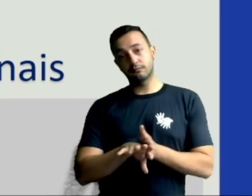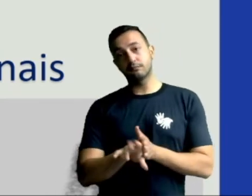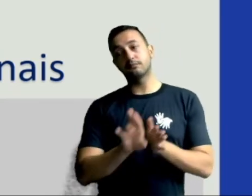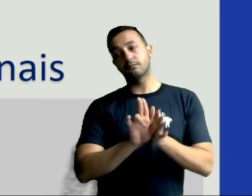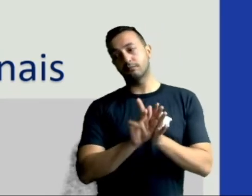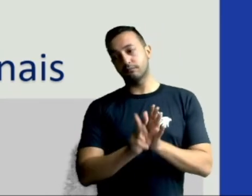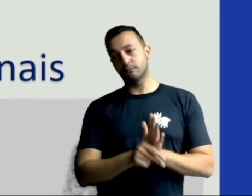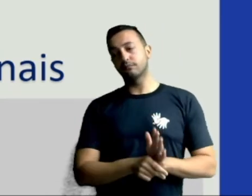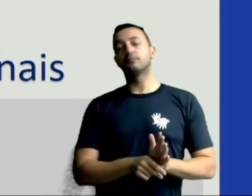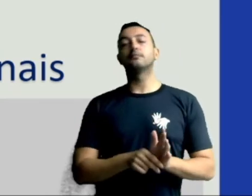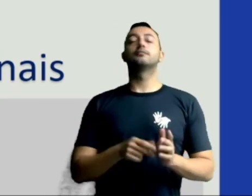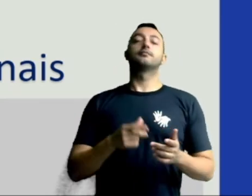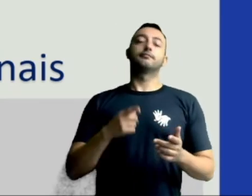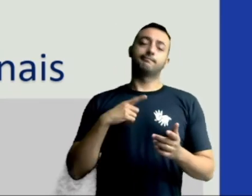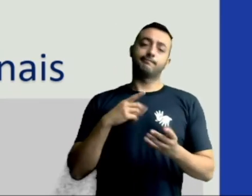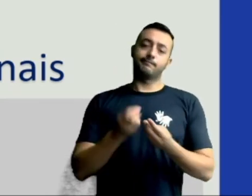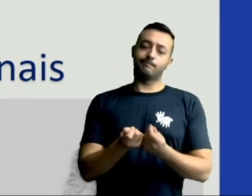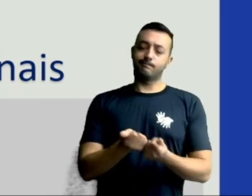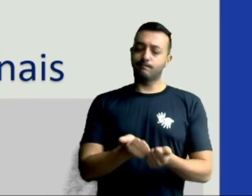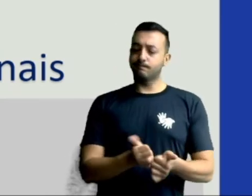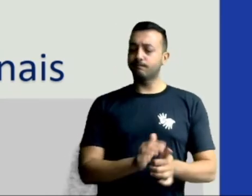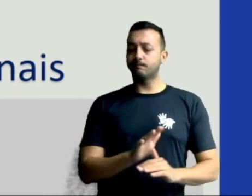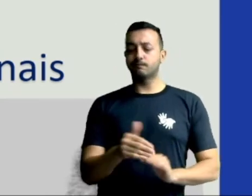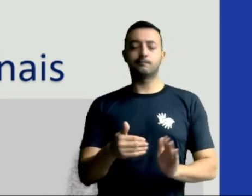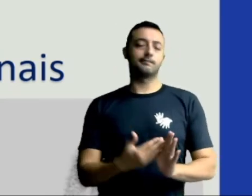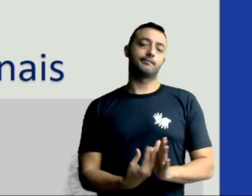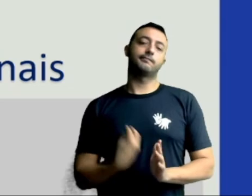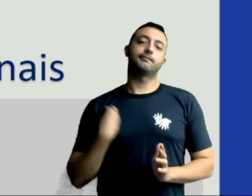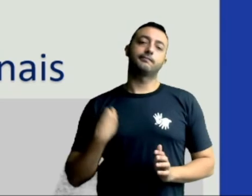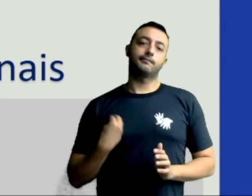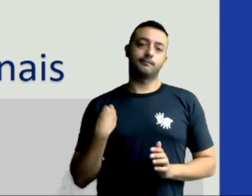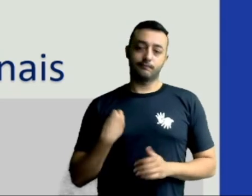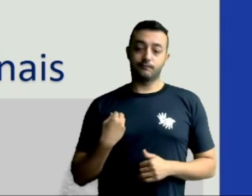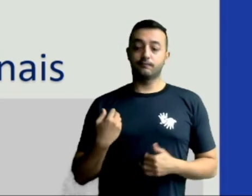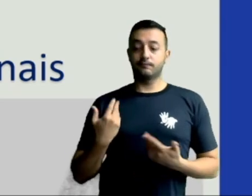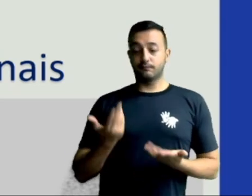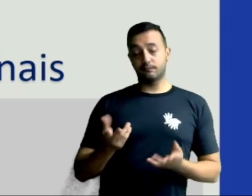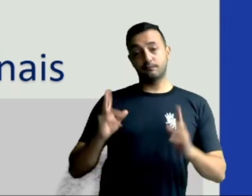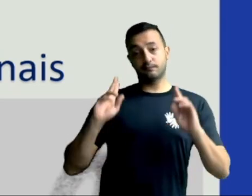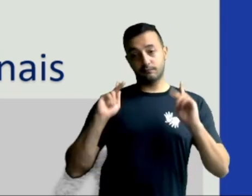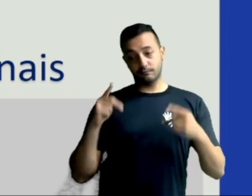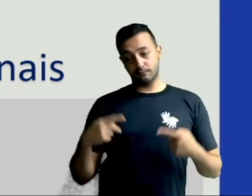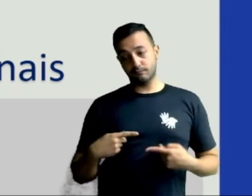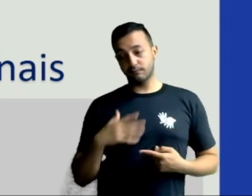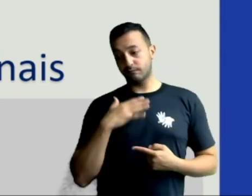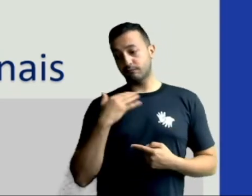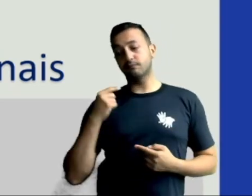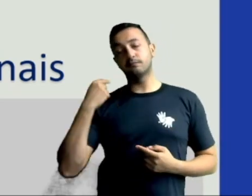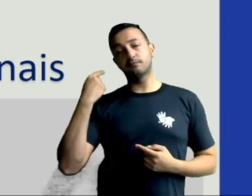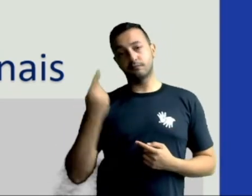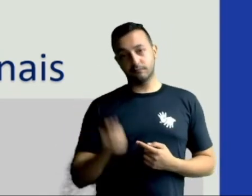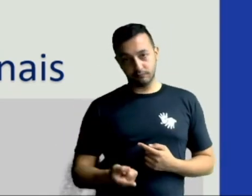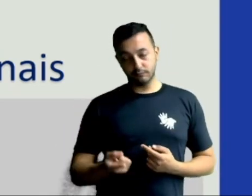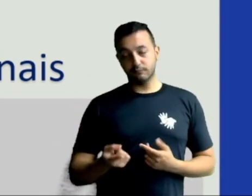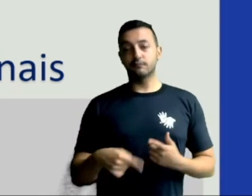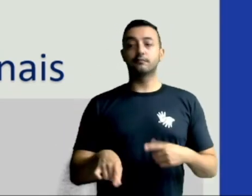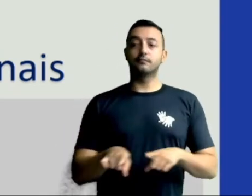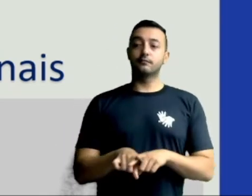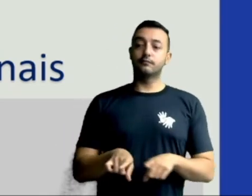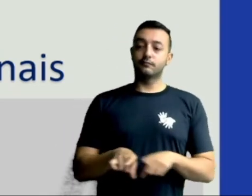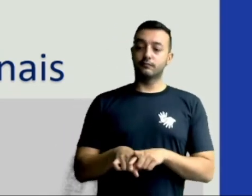micro-organismos que vão destruir aí por completo esse ser vivo, tanto o ser humano depois que a gente morre, quanto os